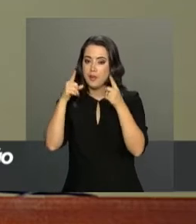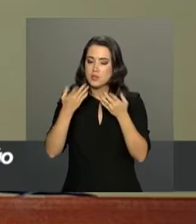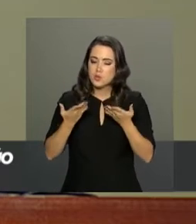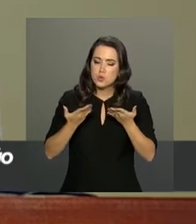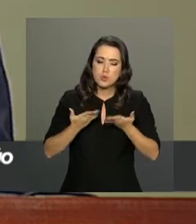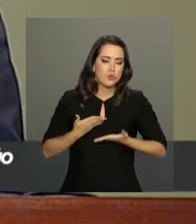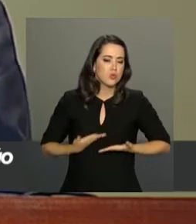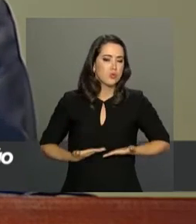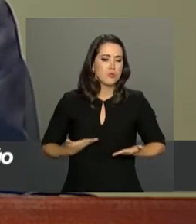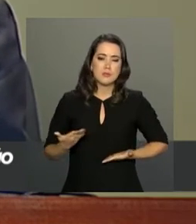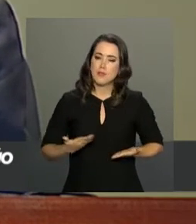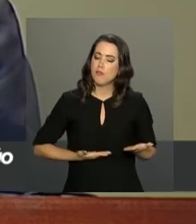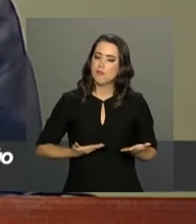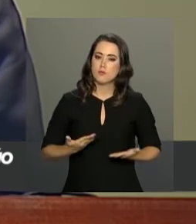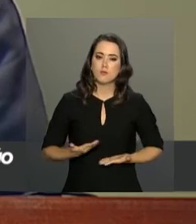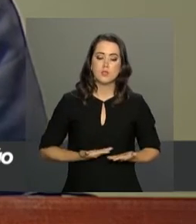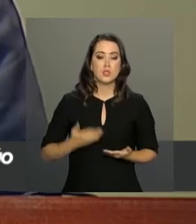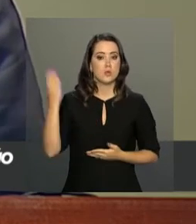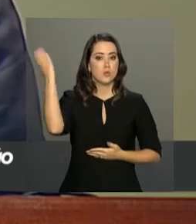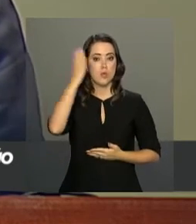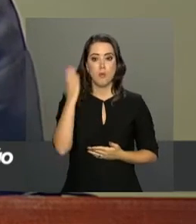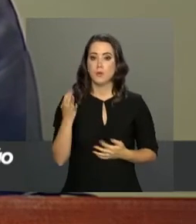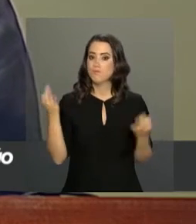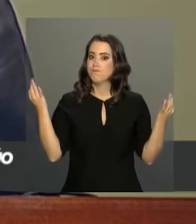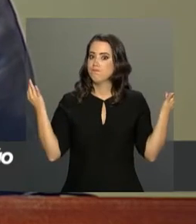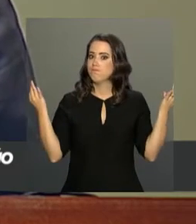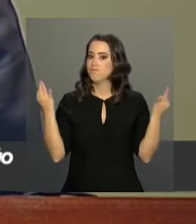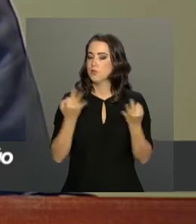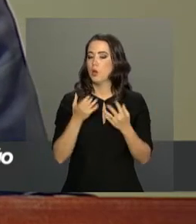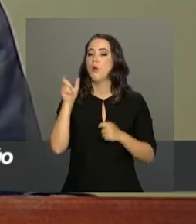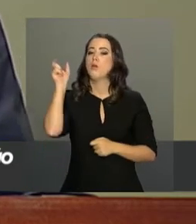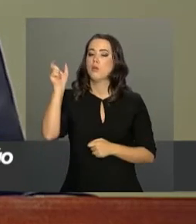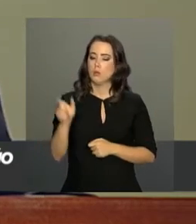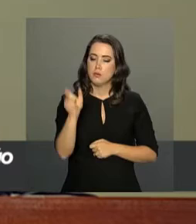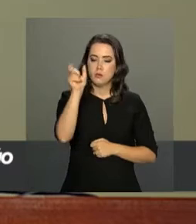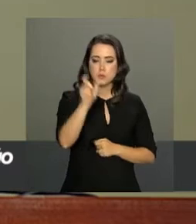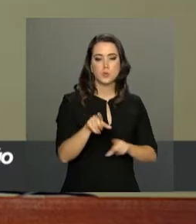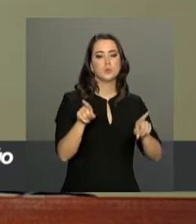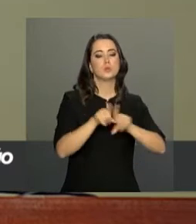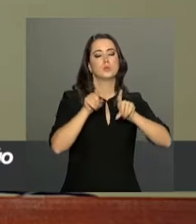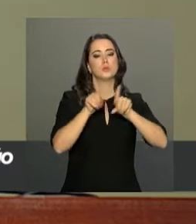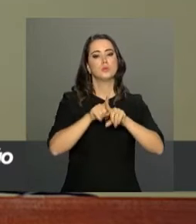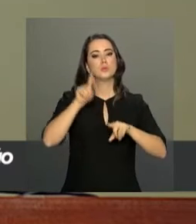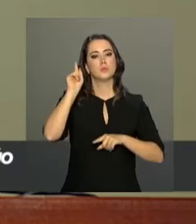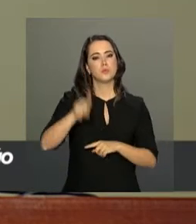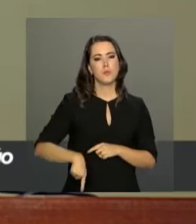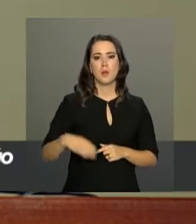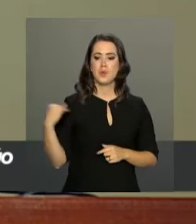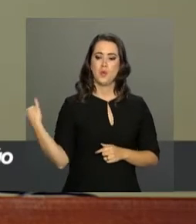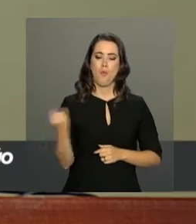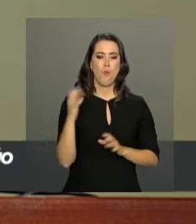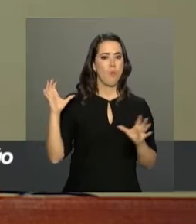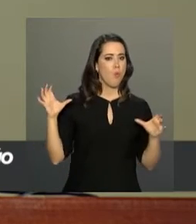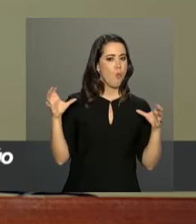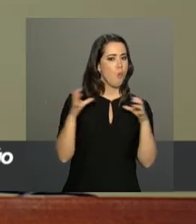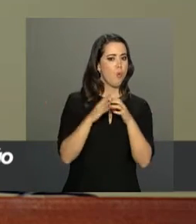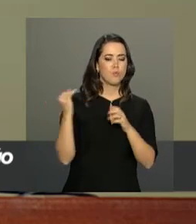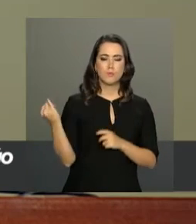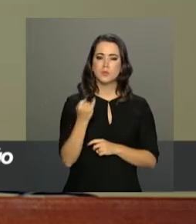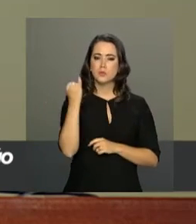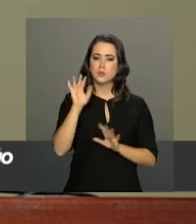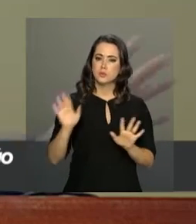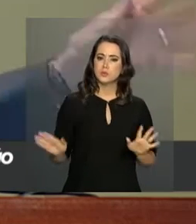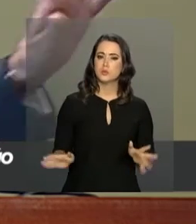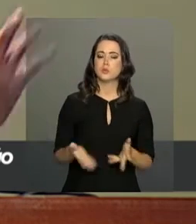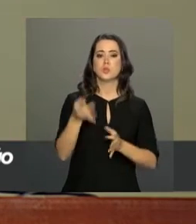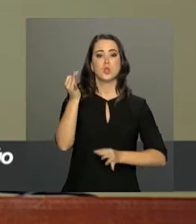inestimáveis serviços ao brasil e aos brasileiros entidade decisiva para a promoção da justiça